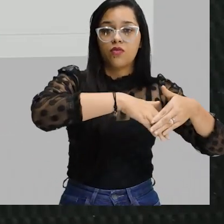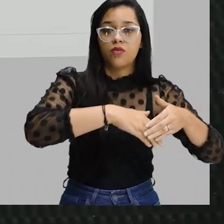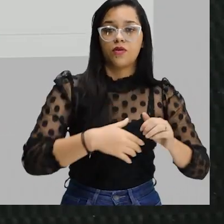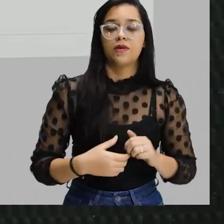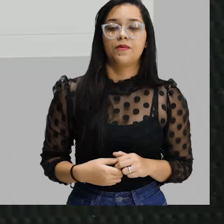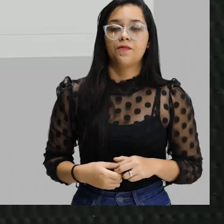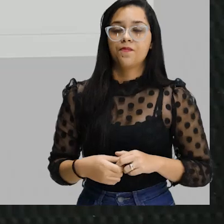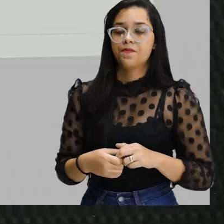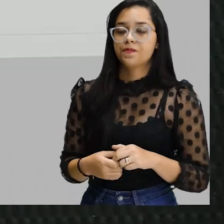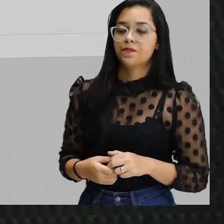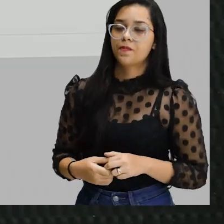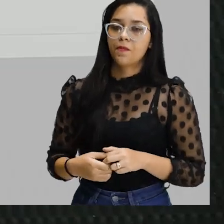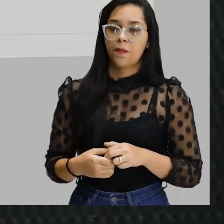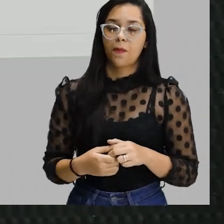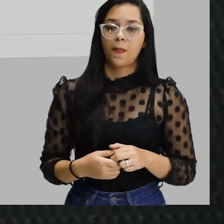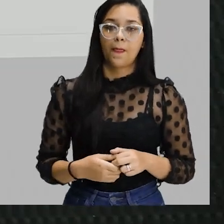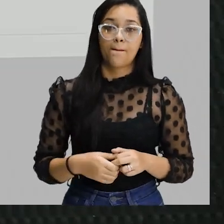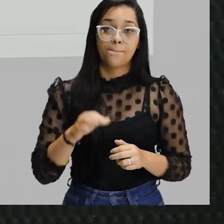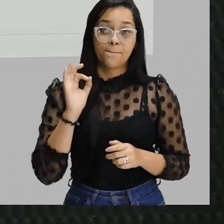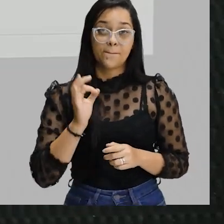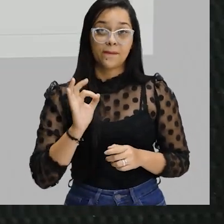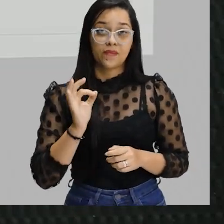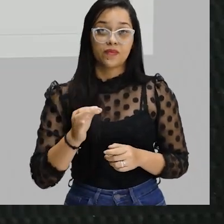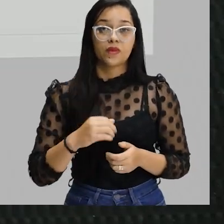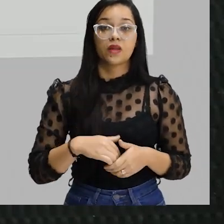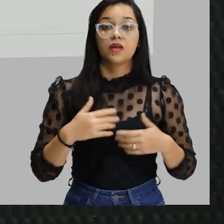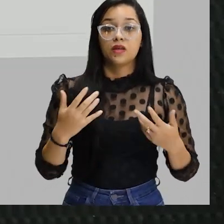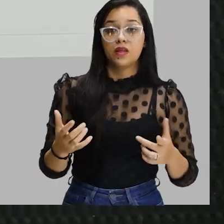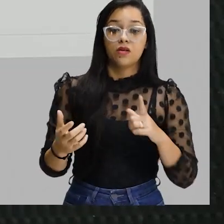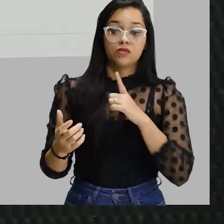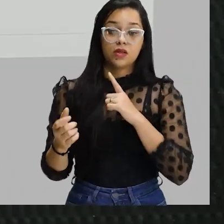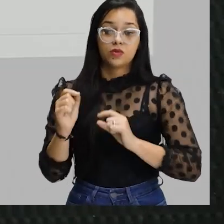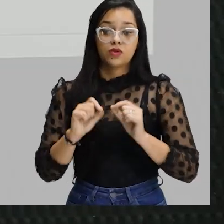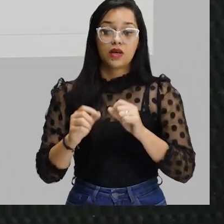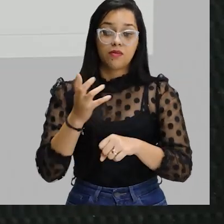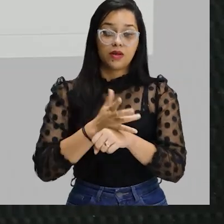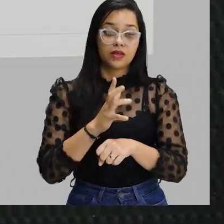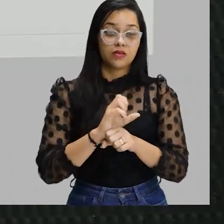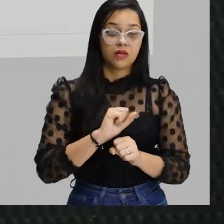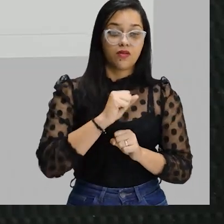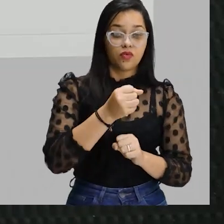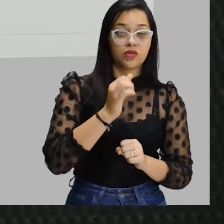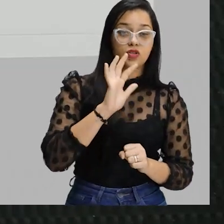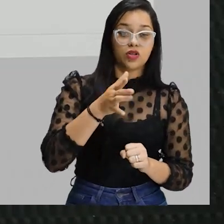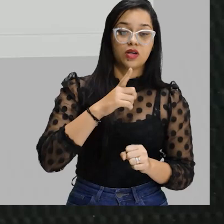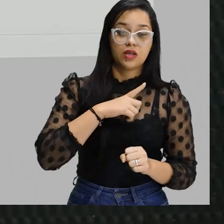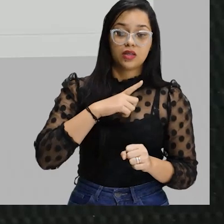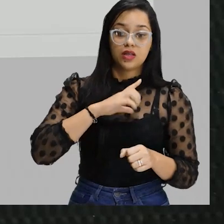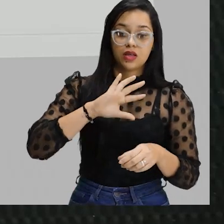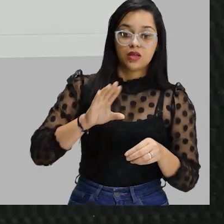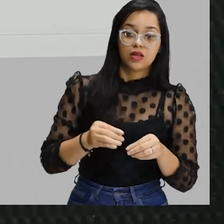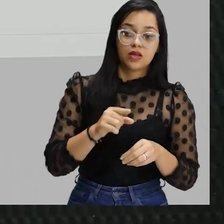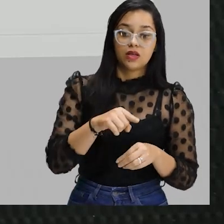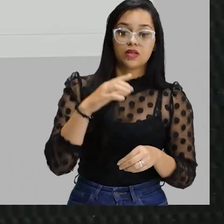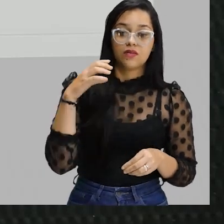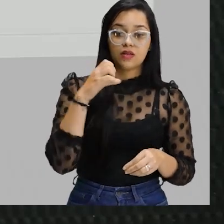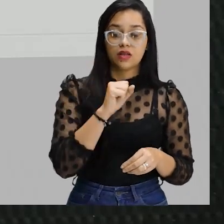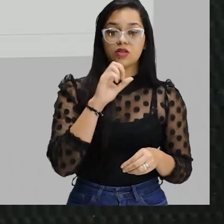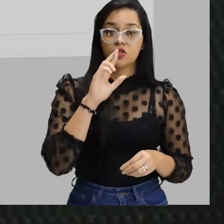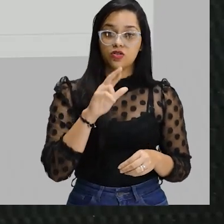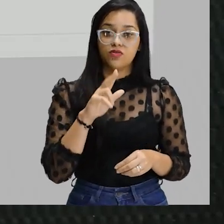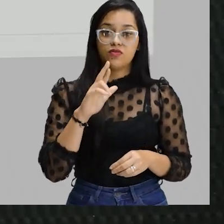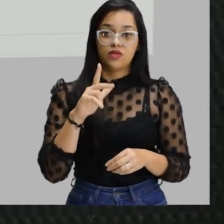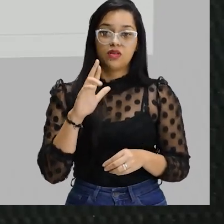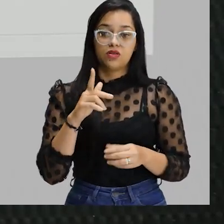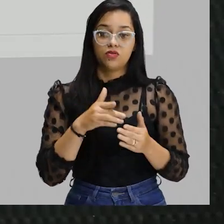aplicação de uma força, tá ok? Então, ali nós temos a aplicação da força que vai atribuir essas velocidades